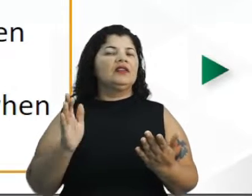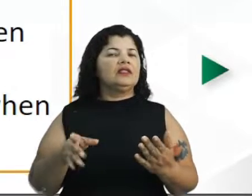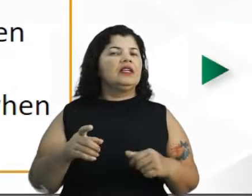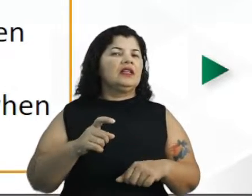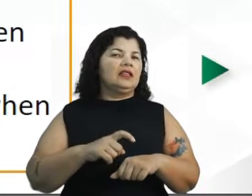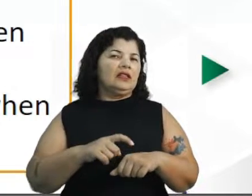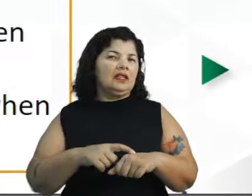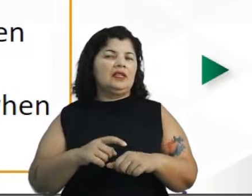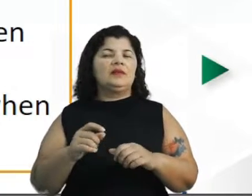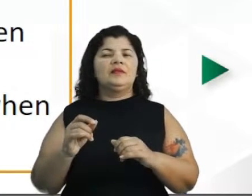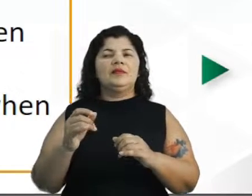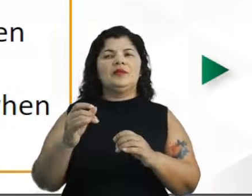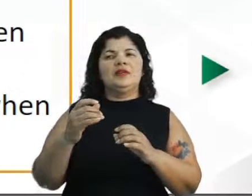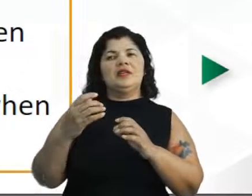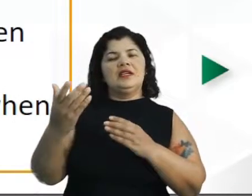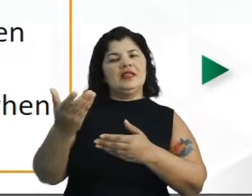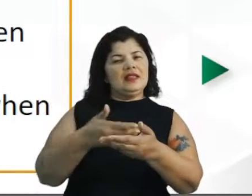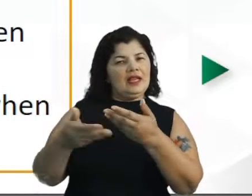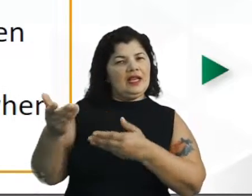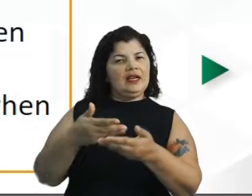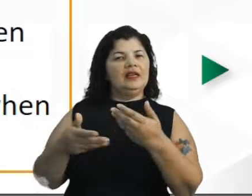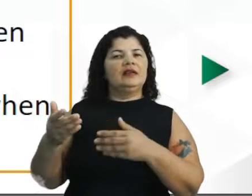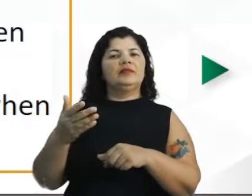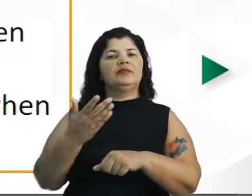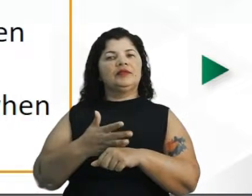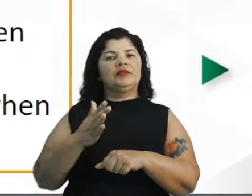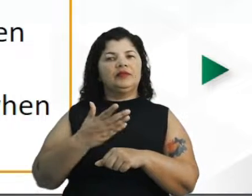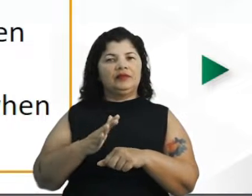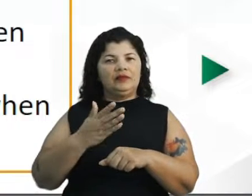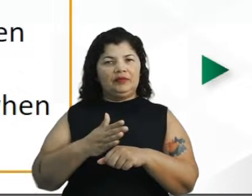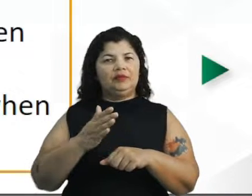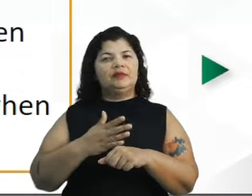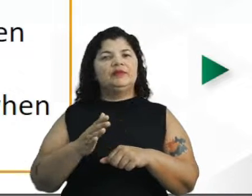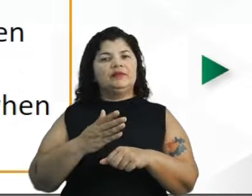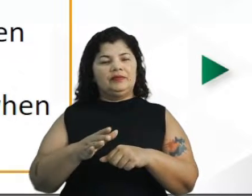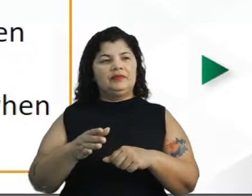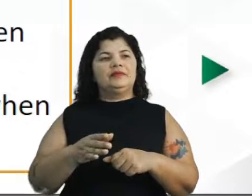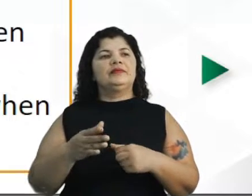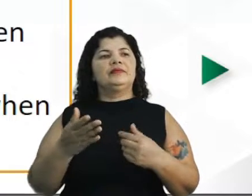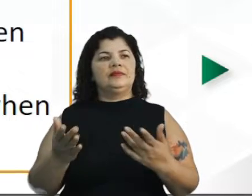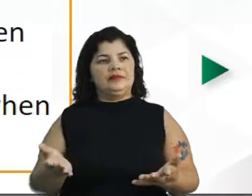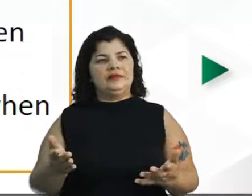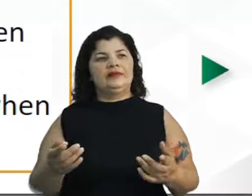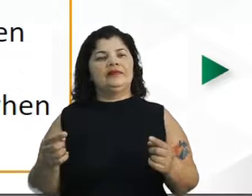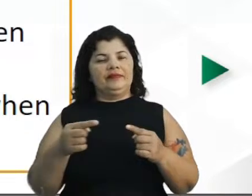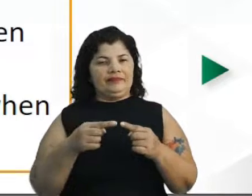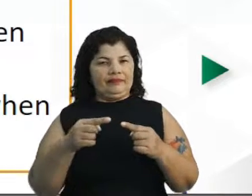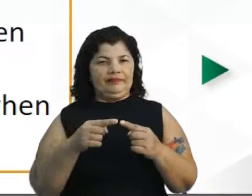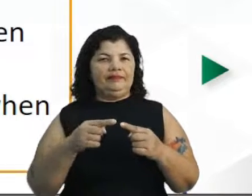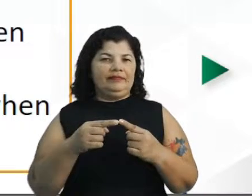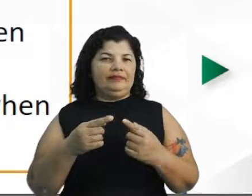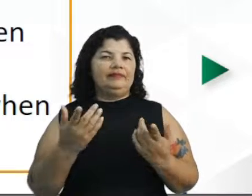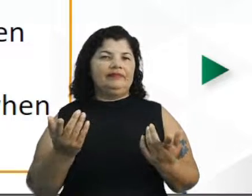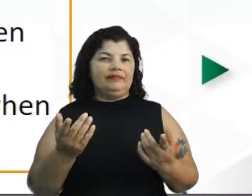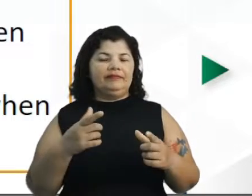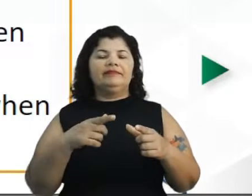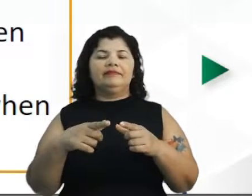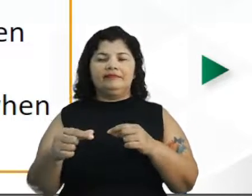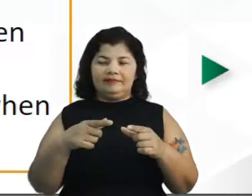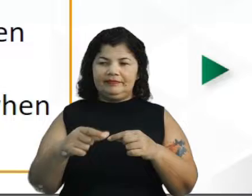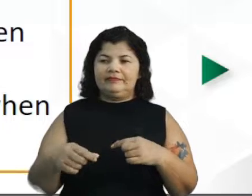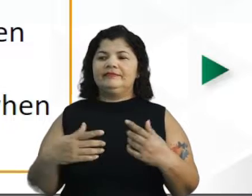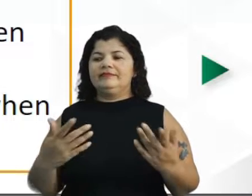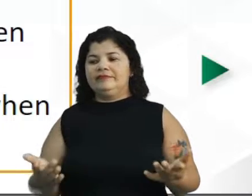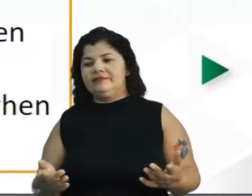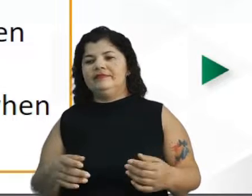teve intercâmbio, que ela teve treino. Isso tudo compila a atividade de saber falar japonês. Mas pode